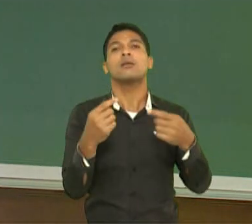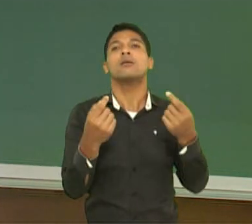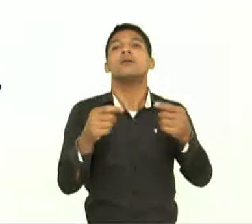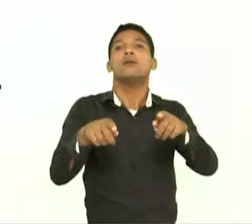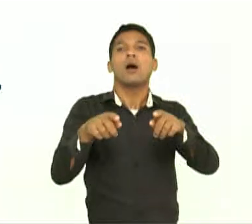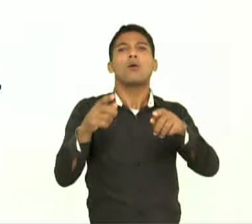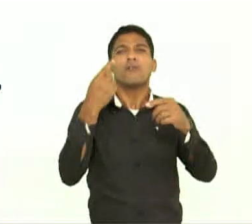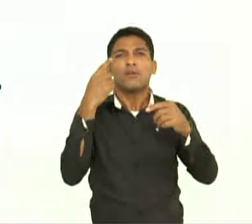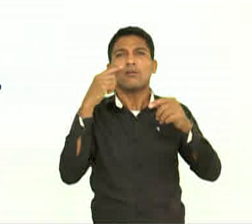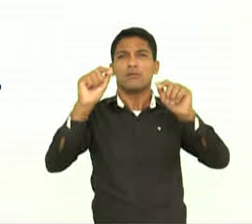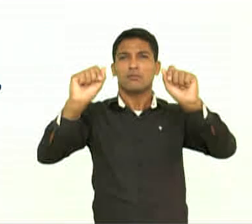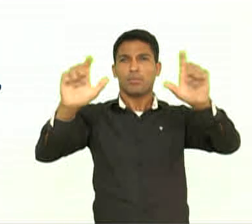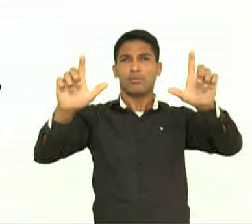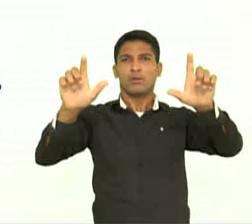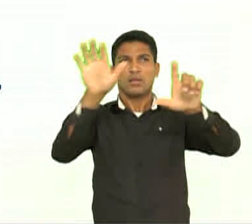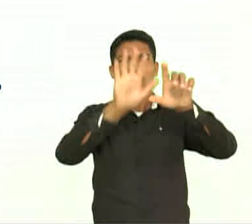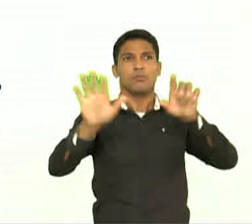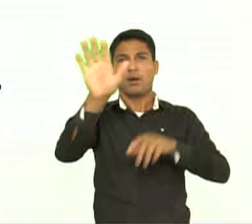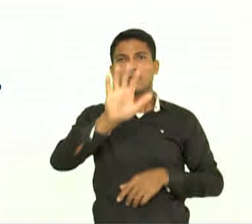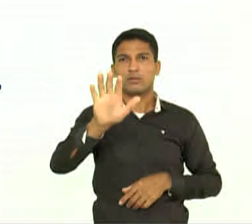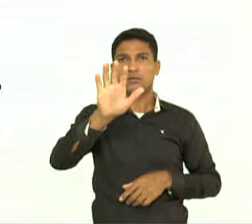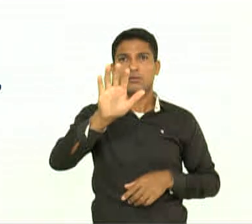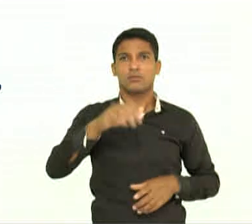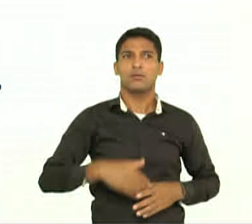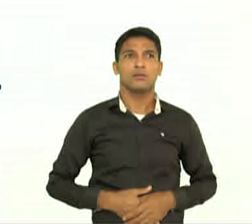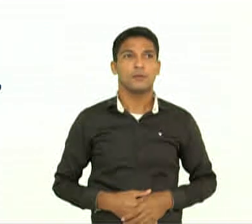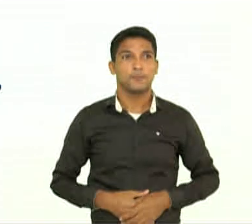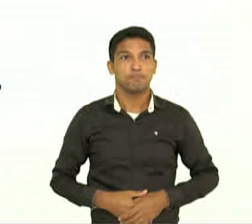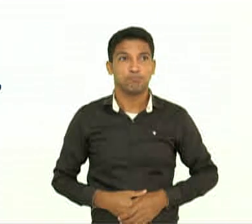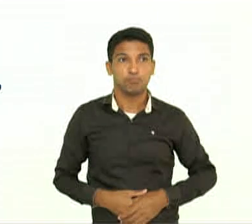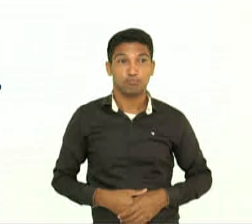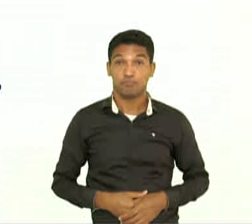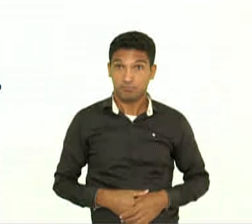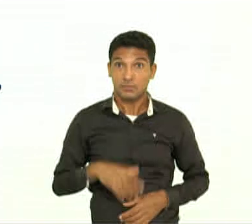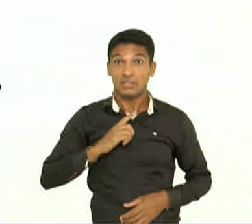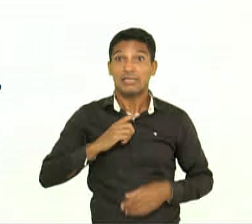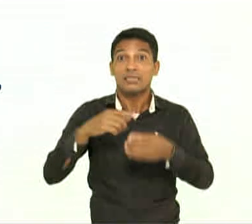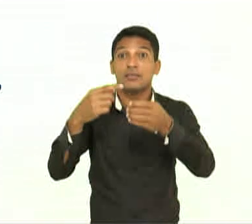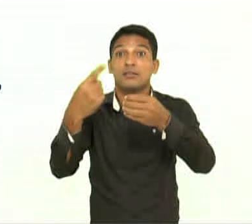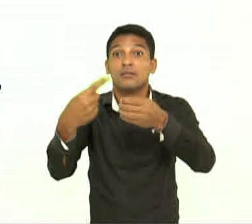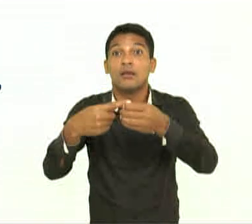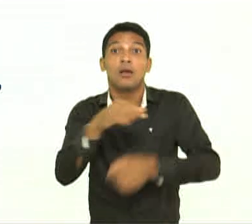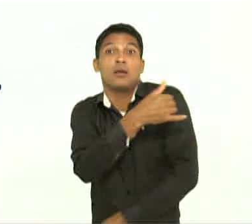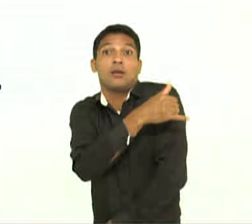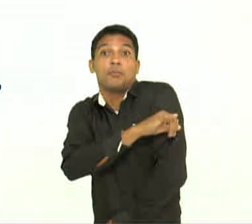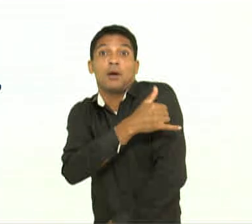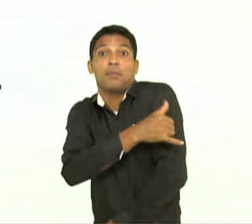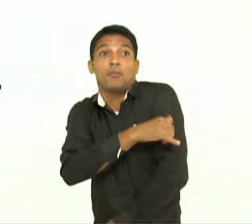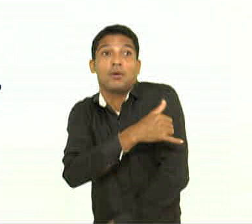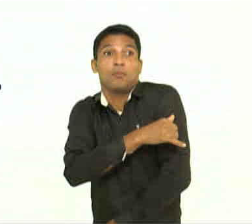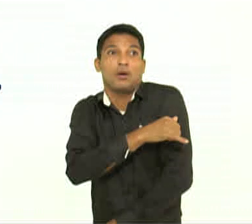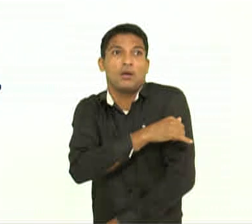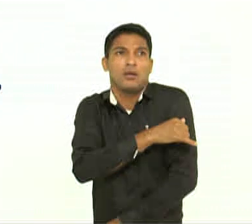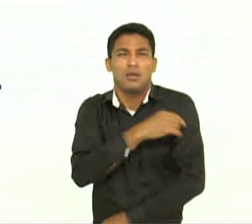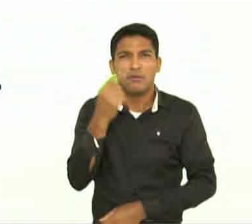te ilustra. Aqui, ó, essa imagem enchendo tua tela do lado esquerdo. Aqui você tem a cidade do Rio de Janeiro. E aqui, em primeiro plano, você tem